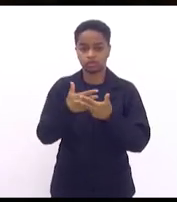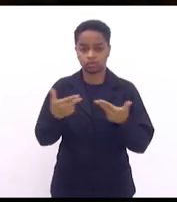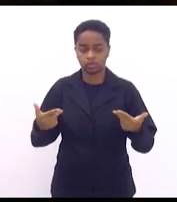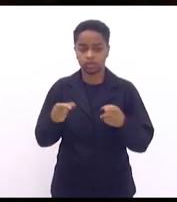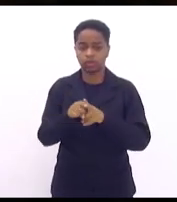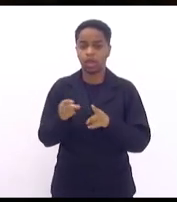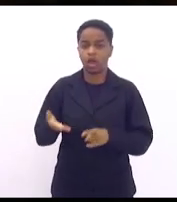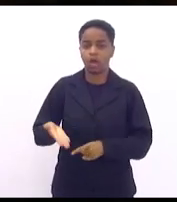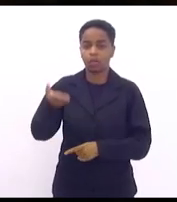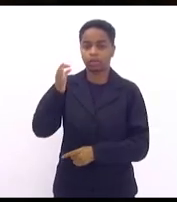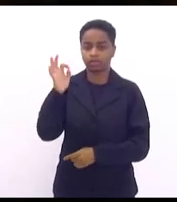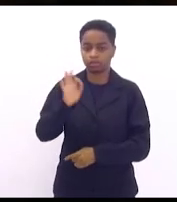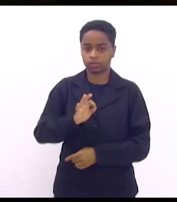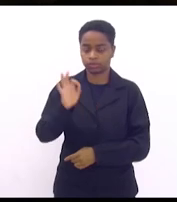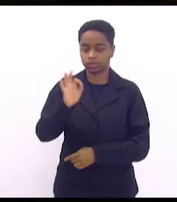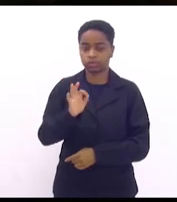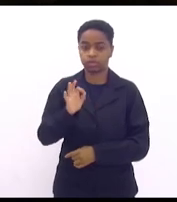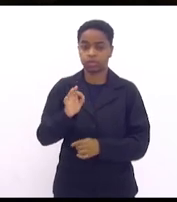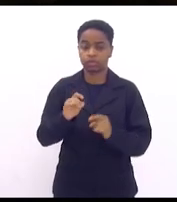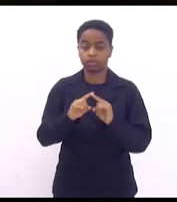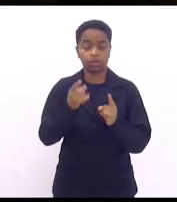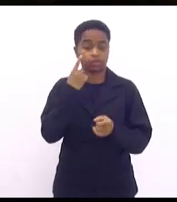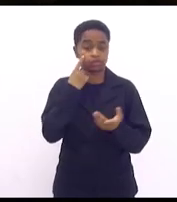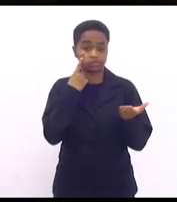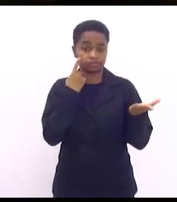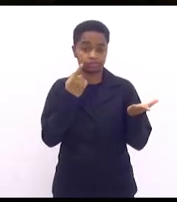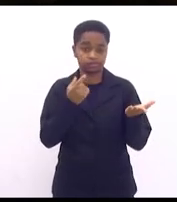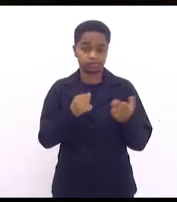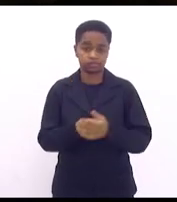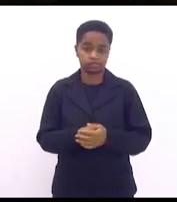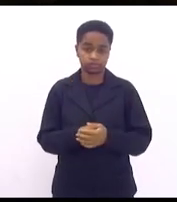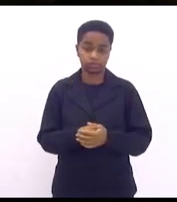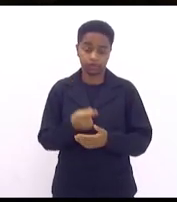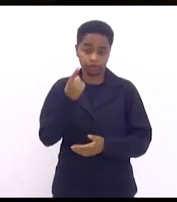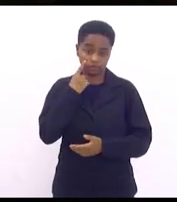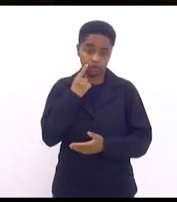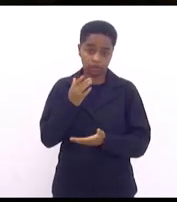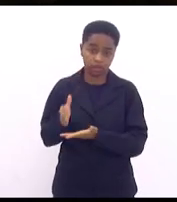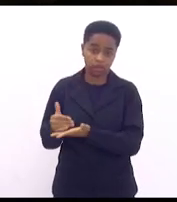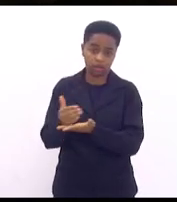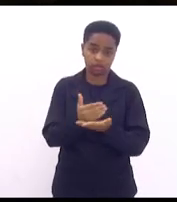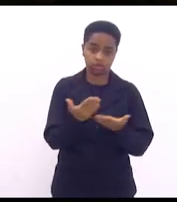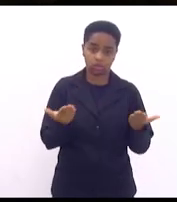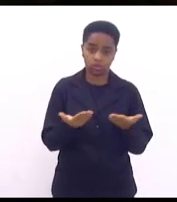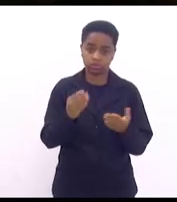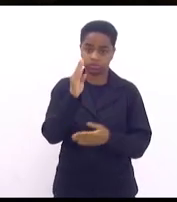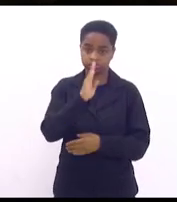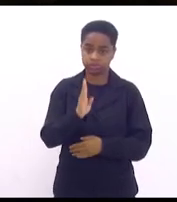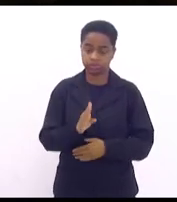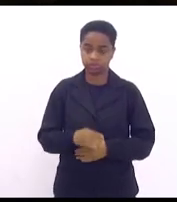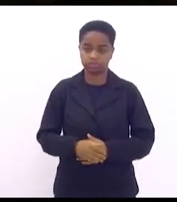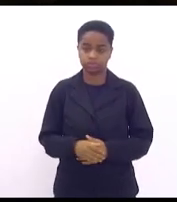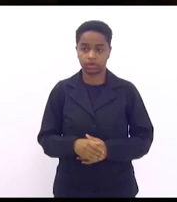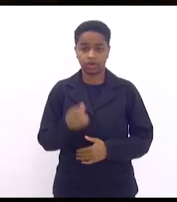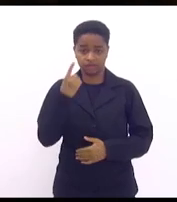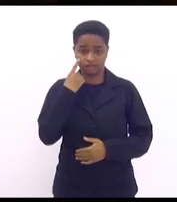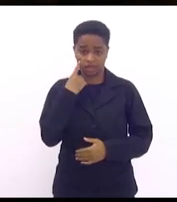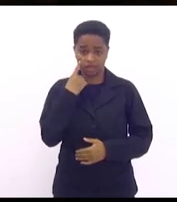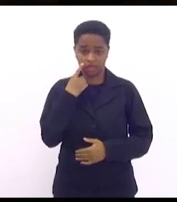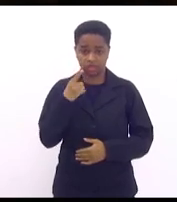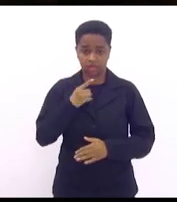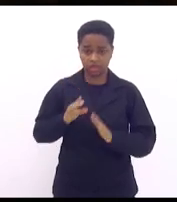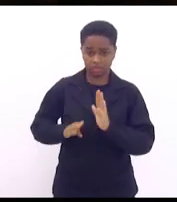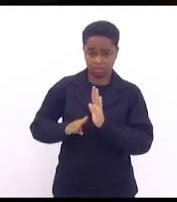as alíquotas, fizeram e aconteceram. Vê aí, pode ver a arrecadação do Brasil, vê se está batendo recorde de